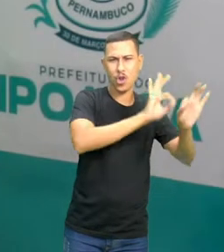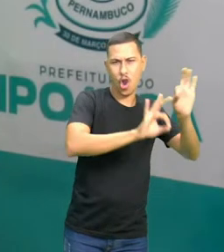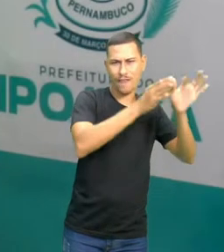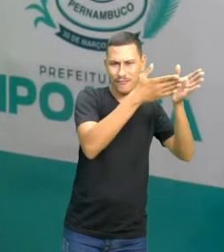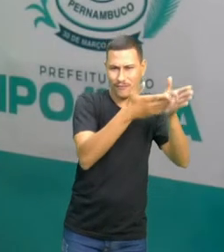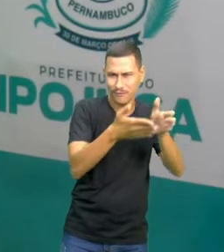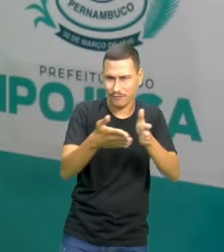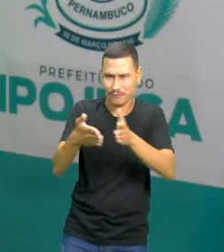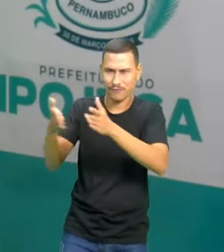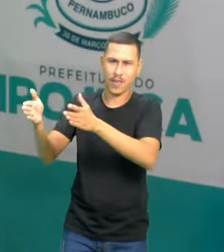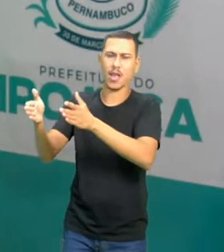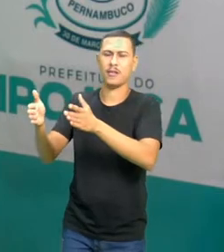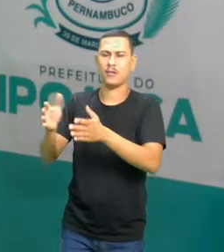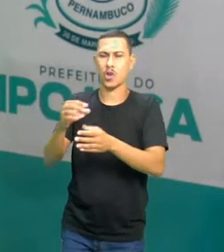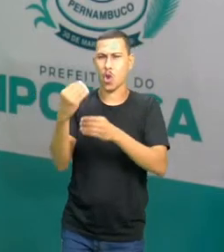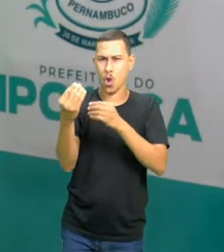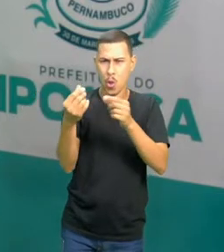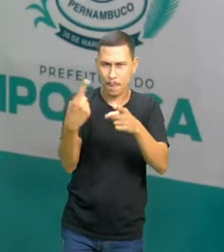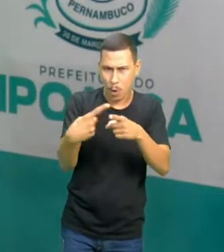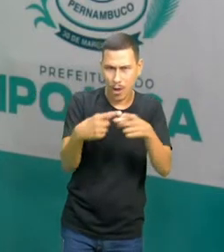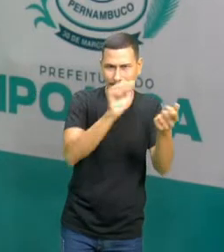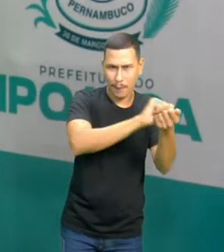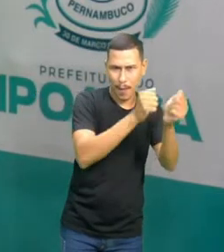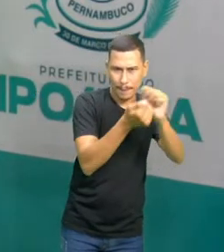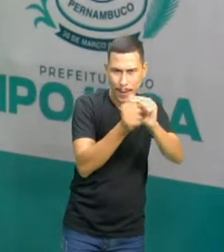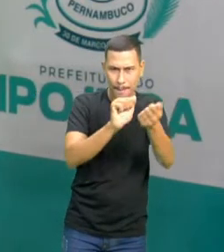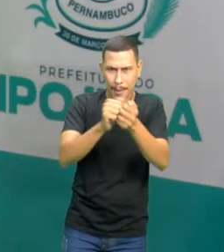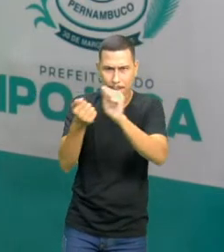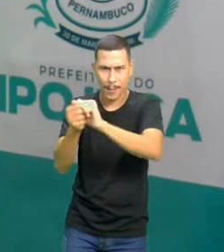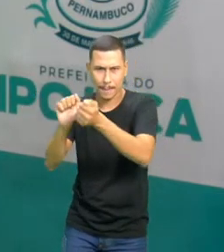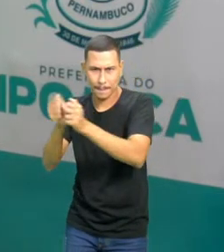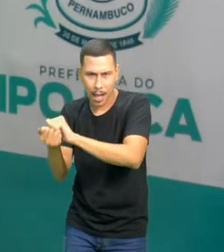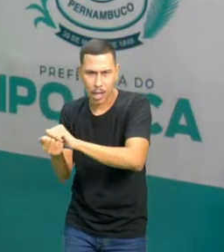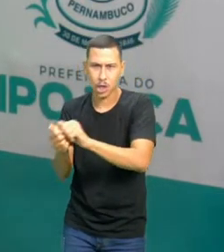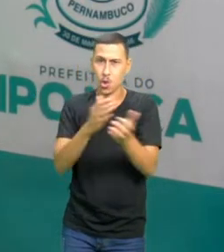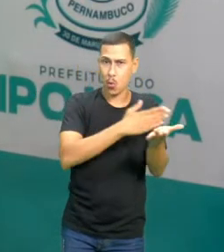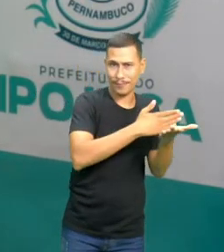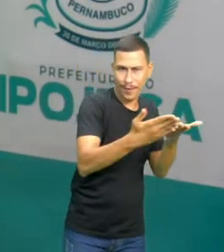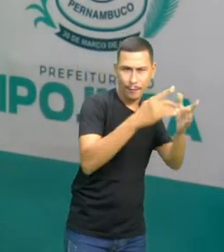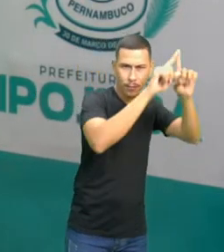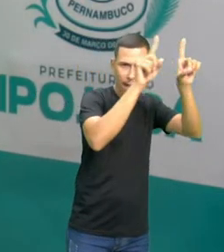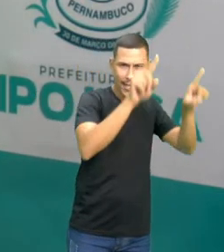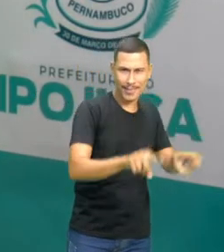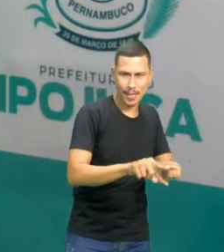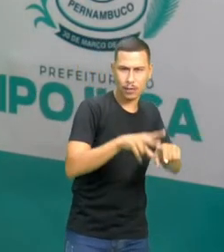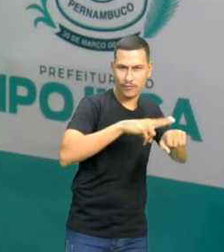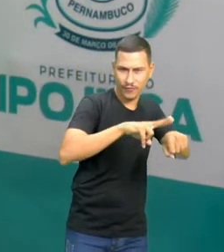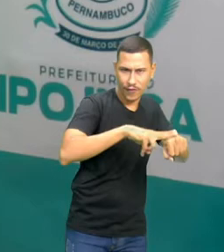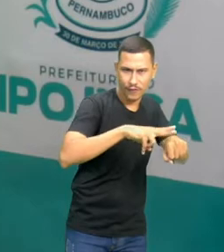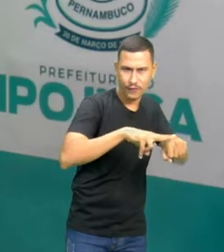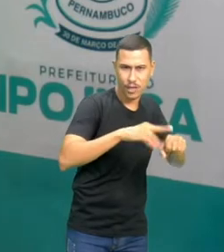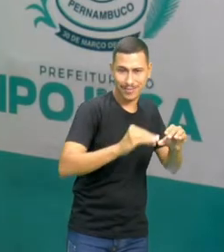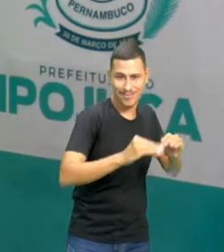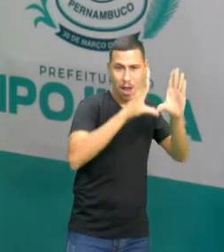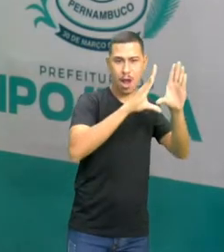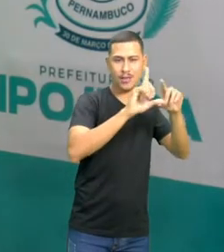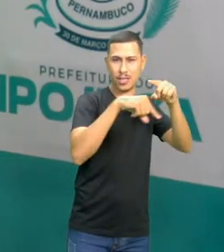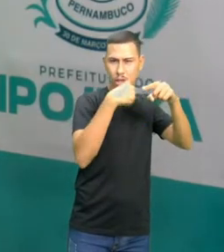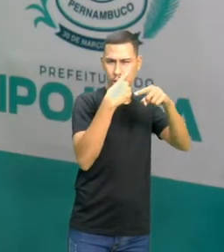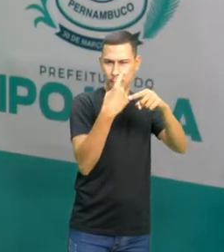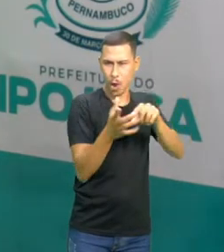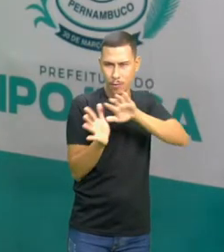Porque um está intercalado ao outro. Começamos pelo retângulo verde grande, depois